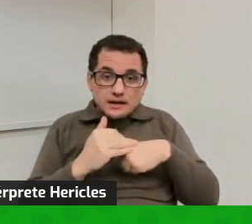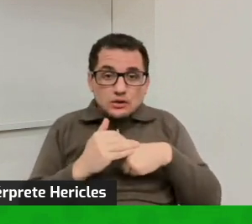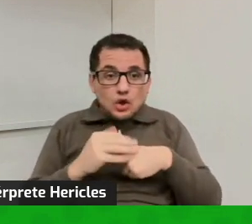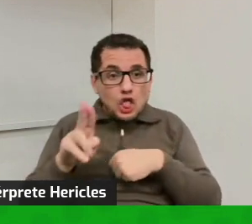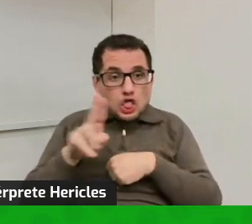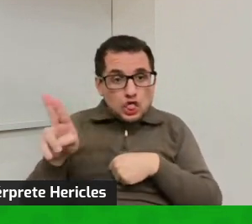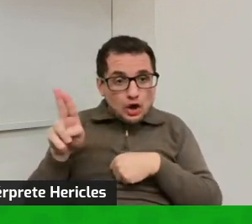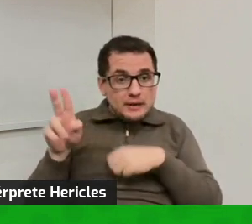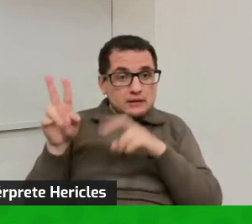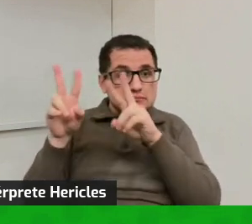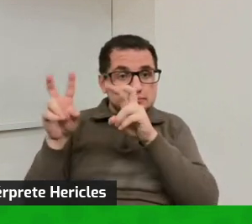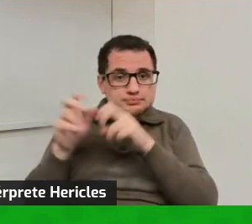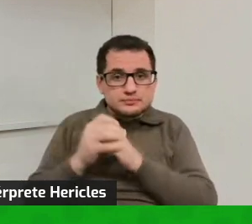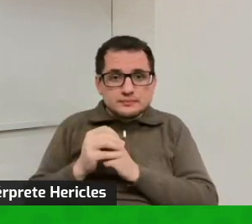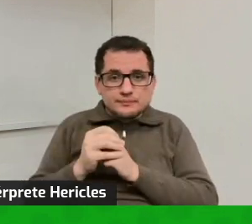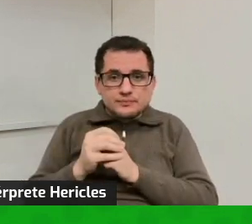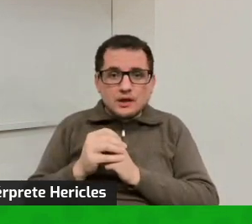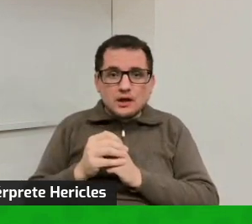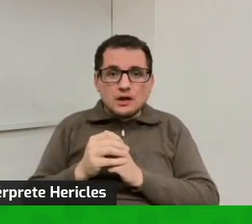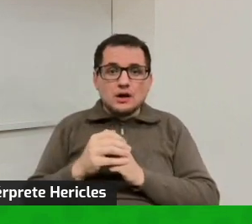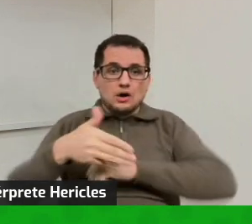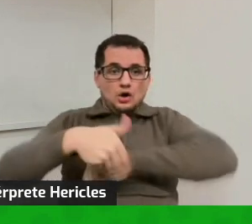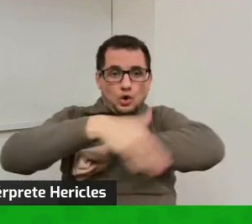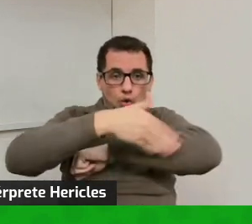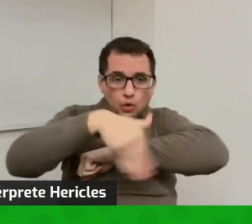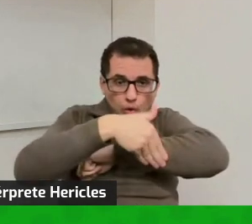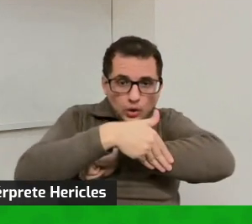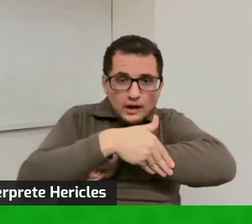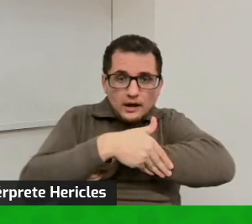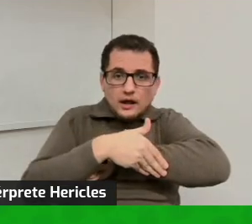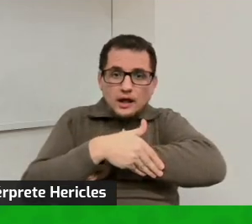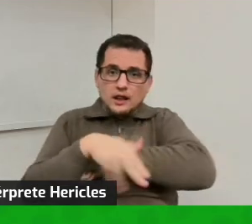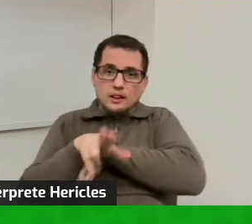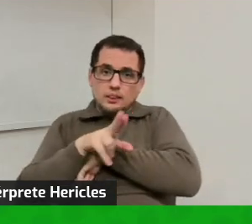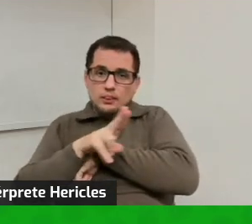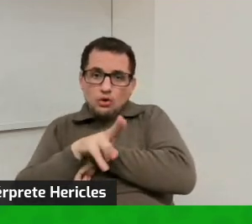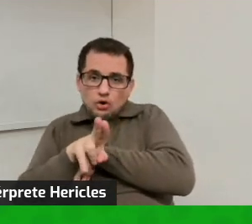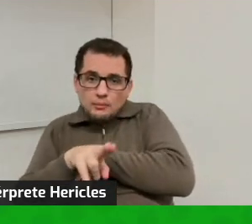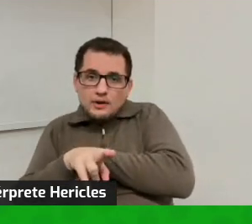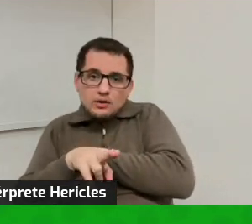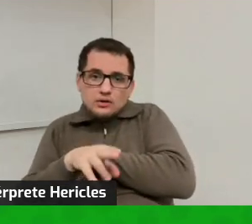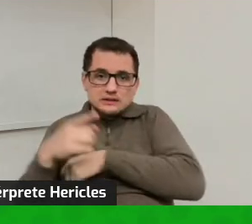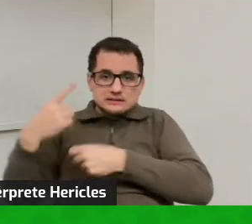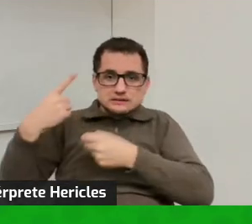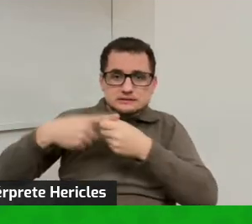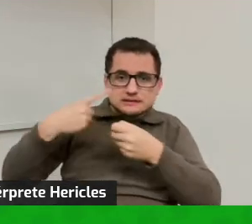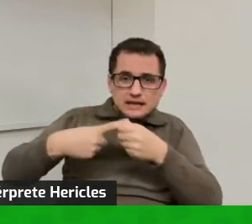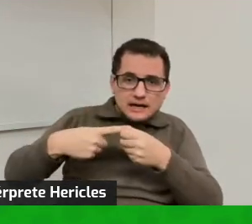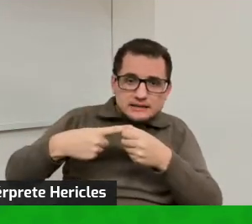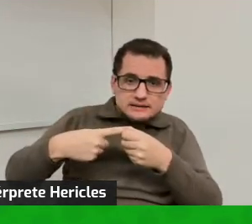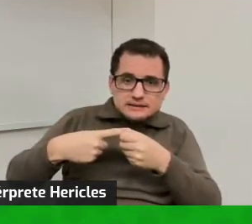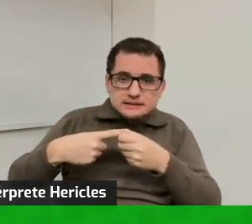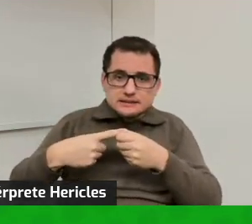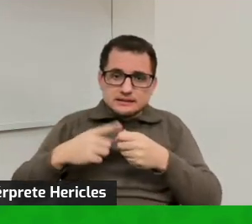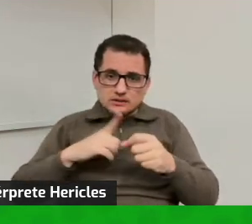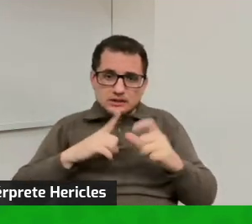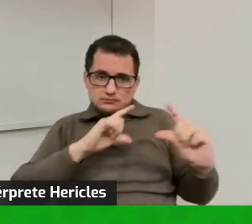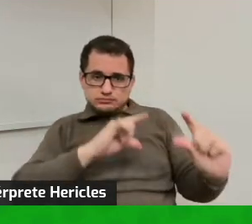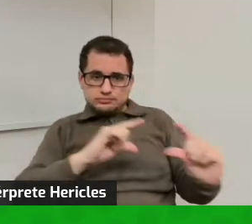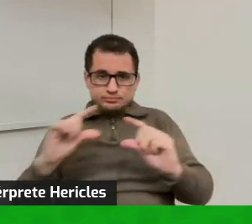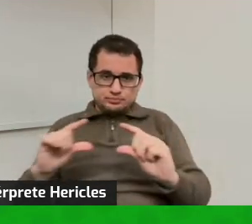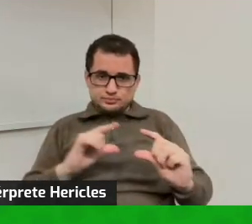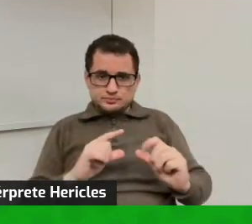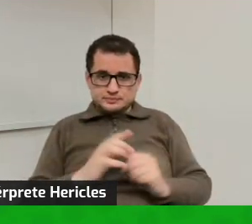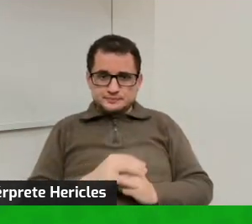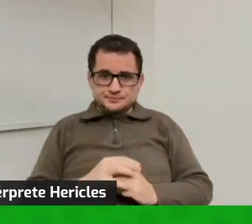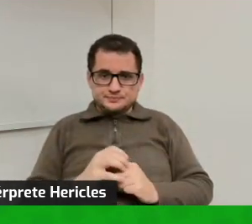entre as setas, número, aí o número entre as setas também, cidade, e depois quando a gente vê, a gente vai ver da pessoa 1, pessoa 2, pessoa 3, assim por